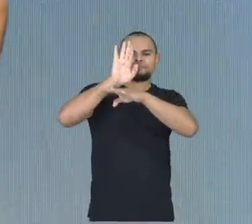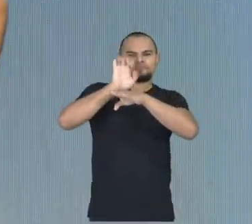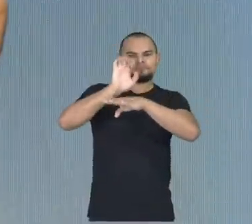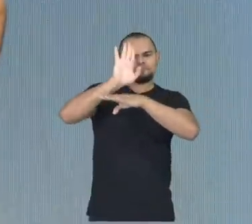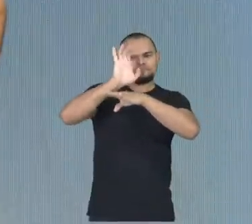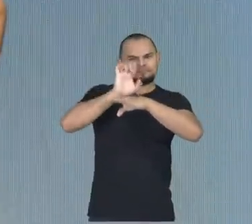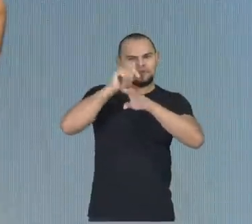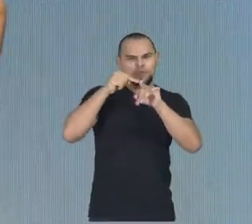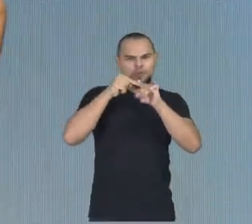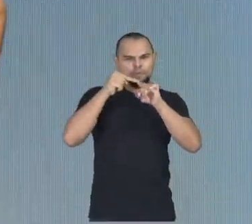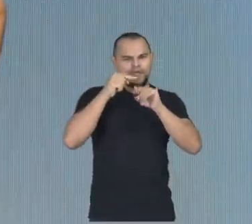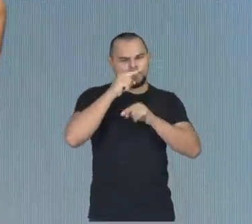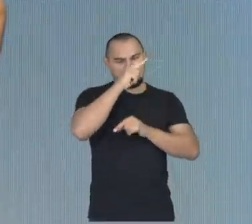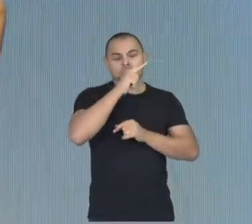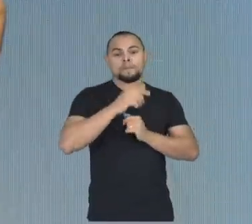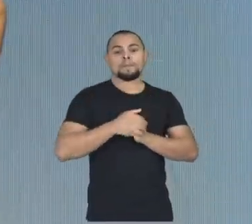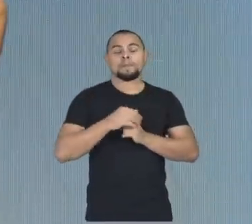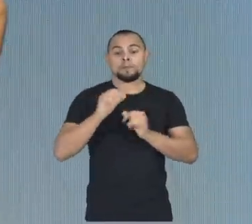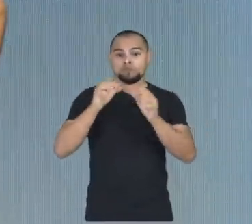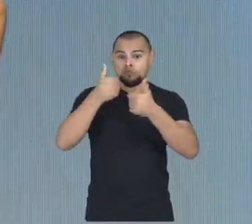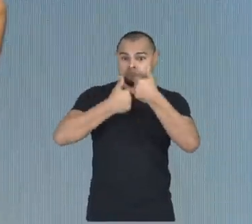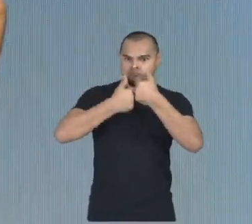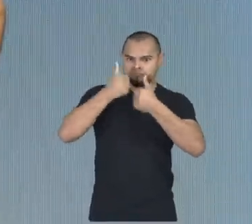anos. Tinha um grupo,